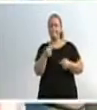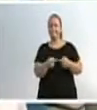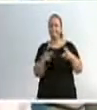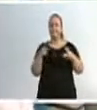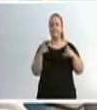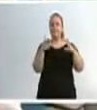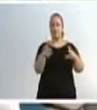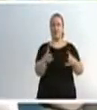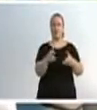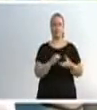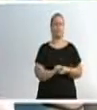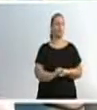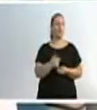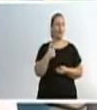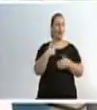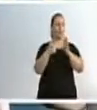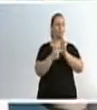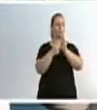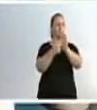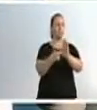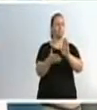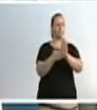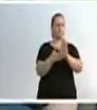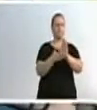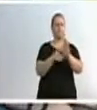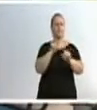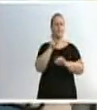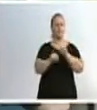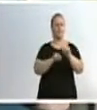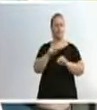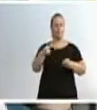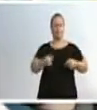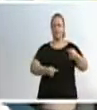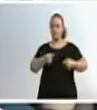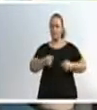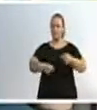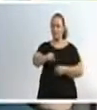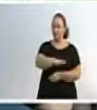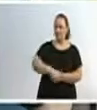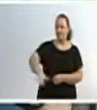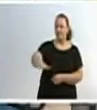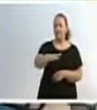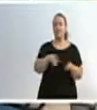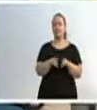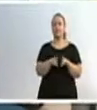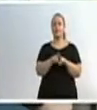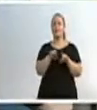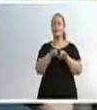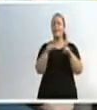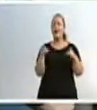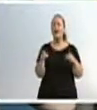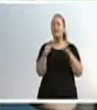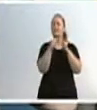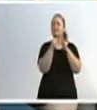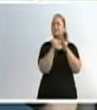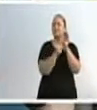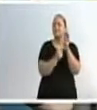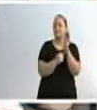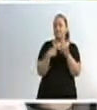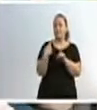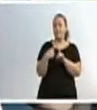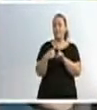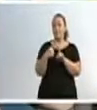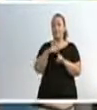forma ampla. Eu estou apresentando a possibilidade do poder público discutir, da sociedade blumenauense discutir, nesses casos específicos. Porque esses animais estão